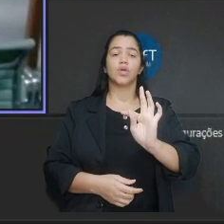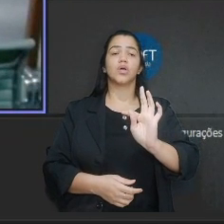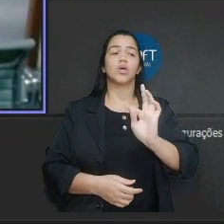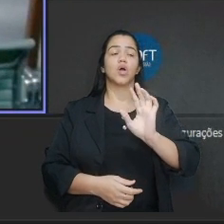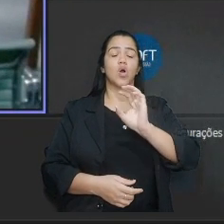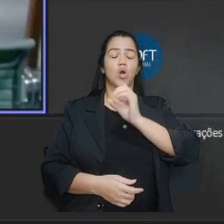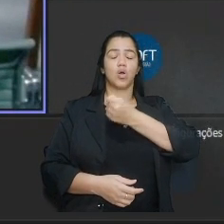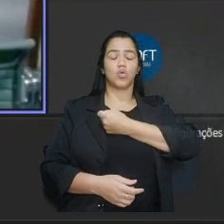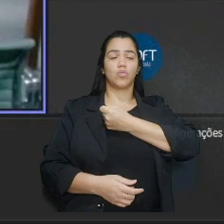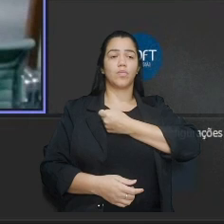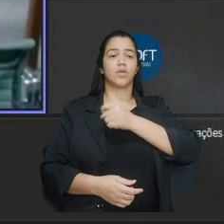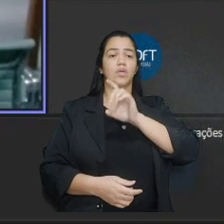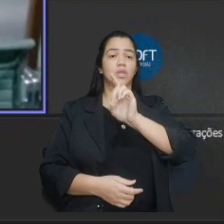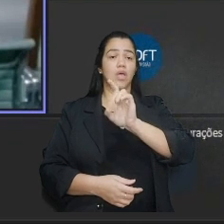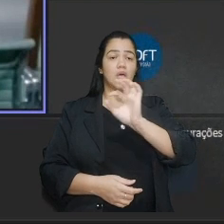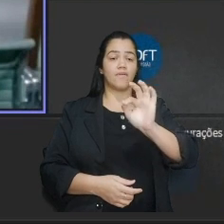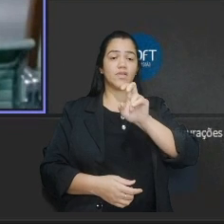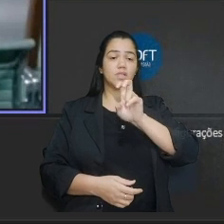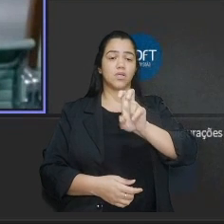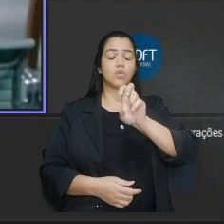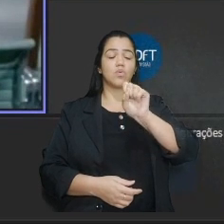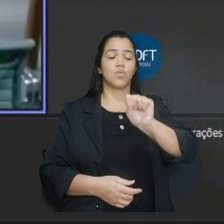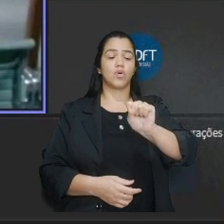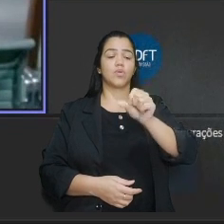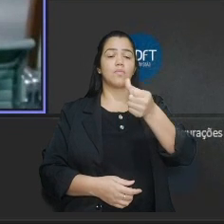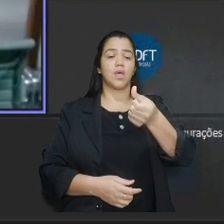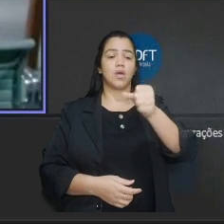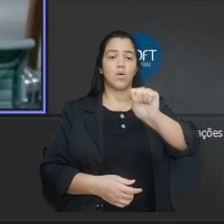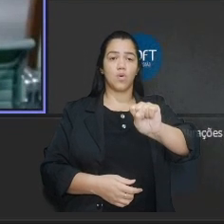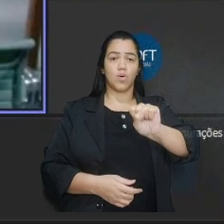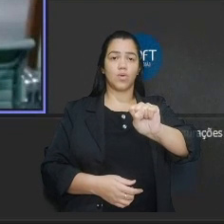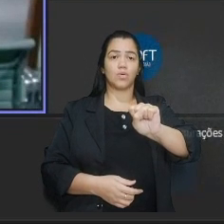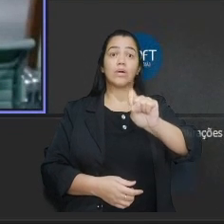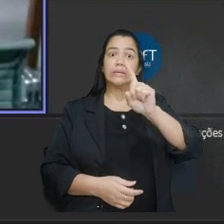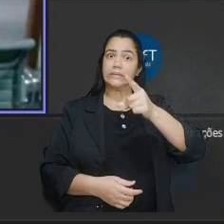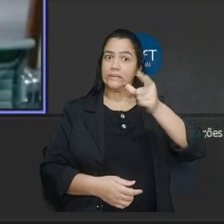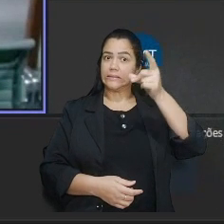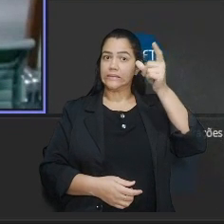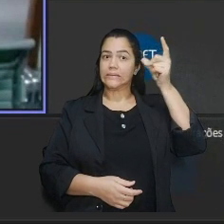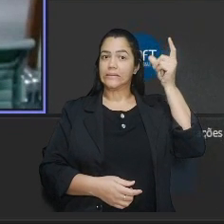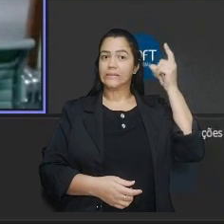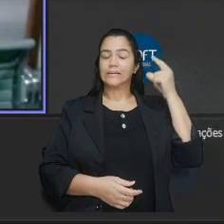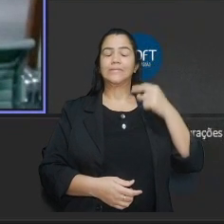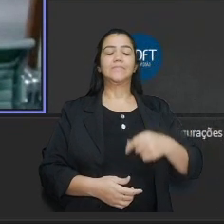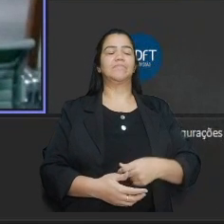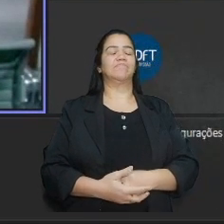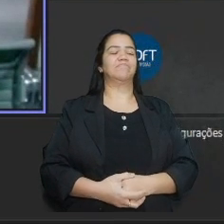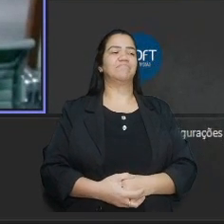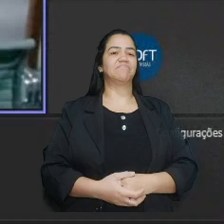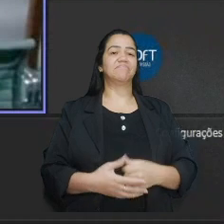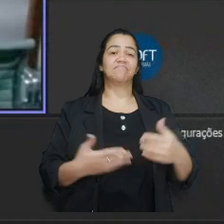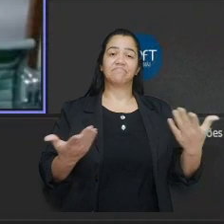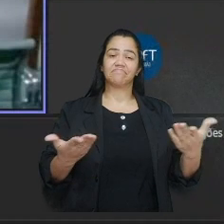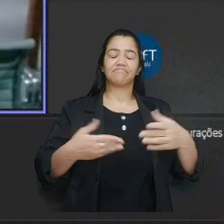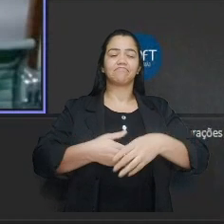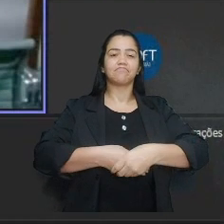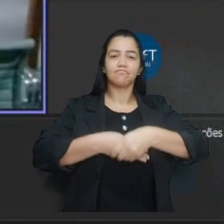Mara Roselene Machado, OAB-DF 5868. Por favor. Bem antiga.